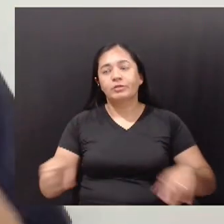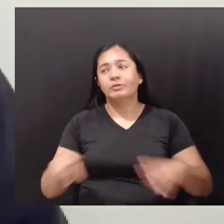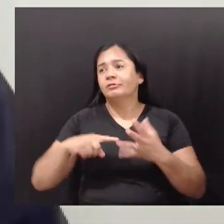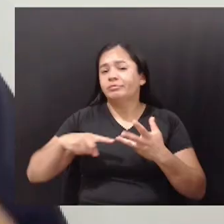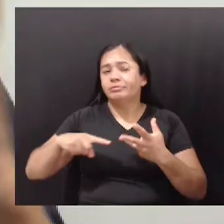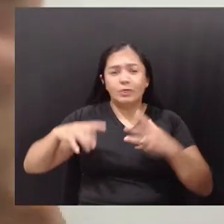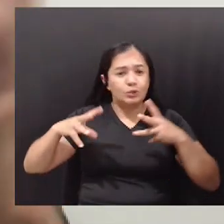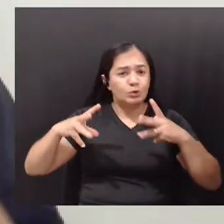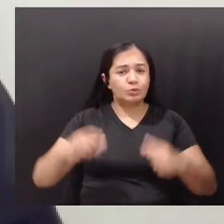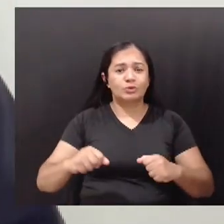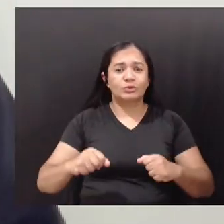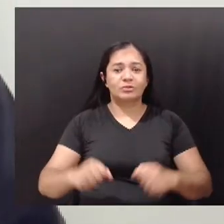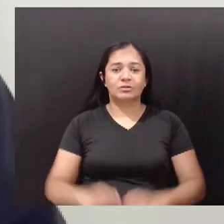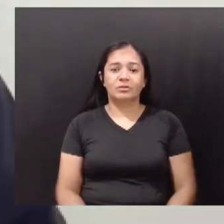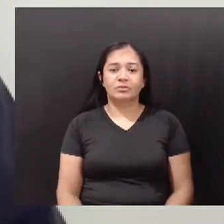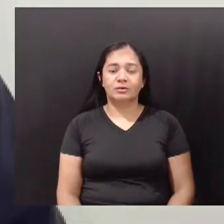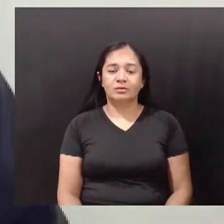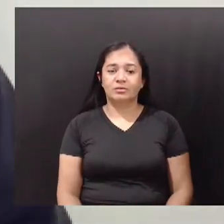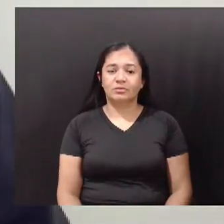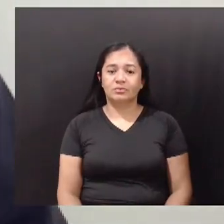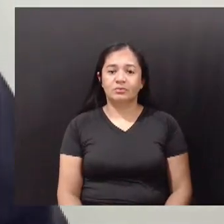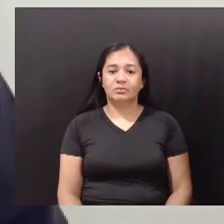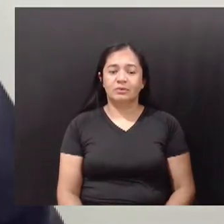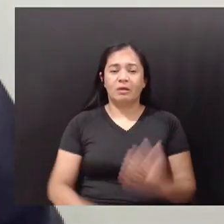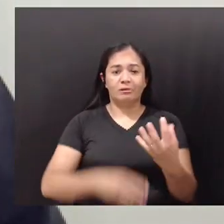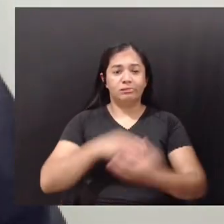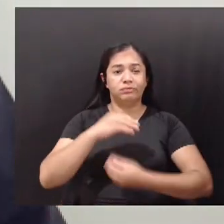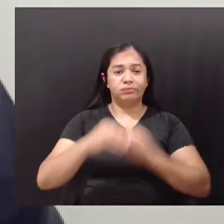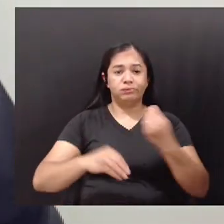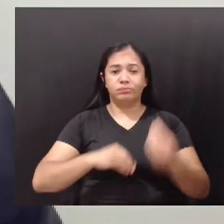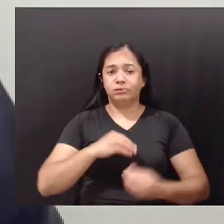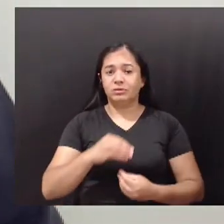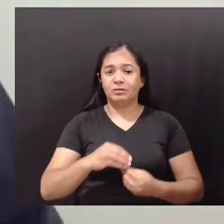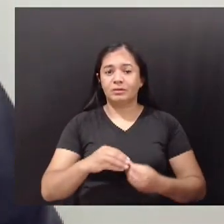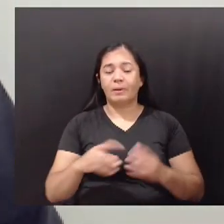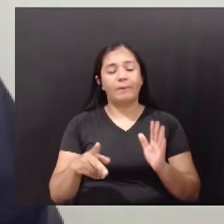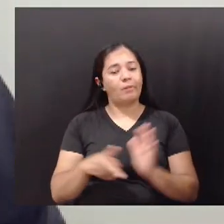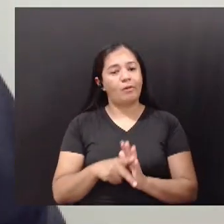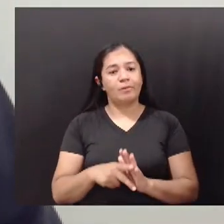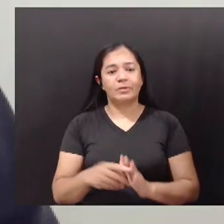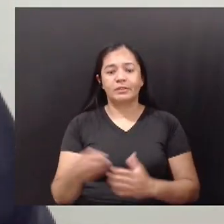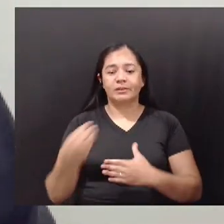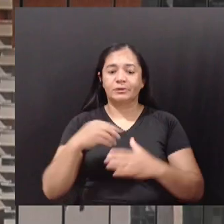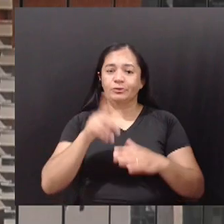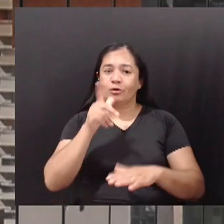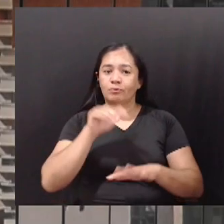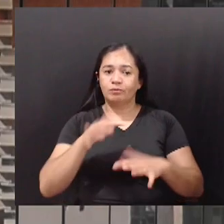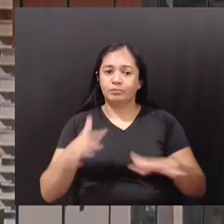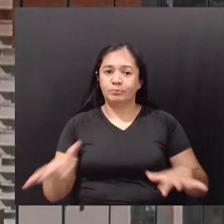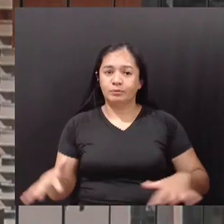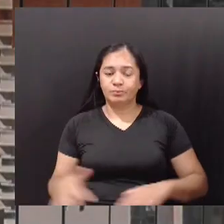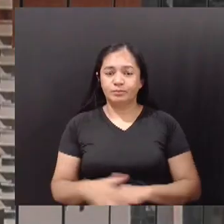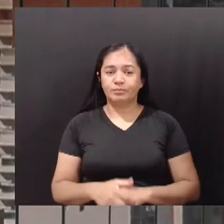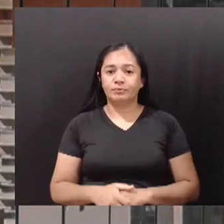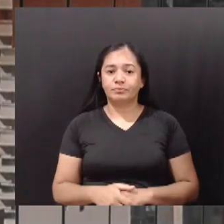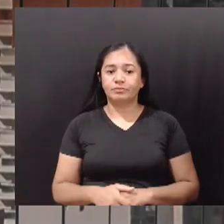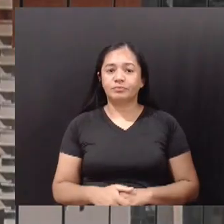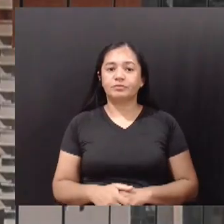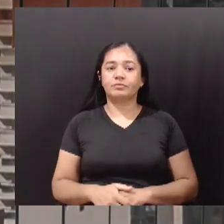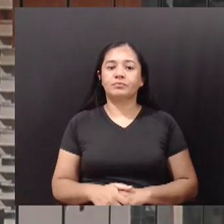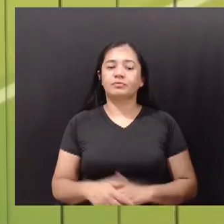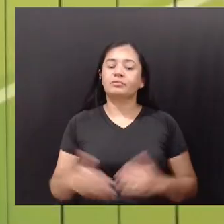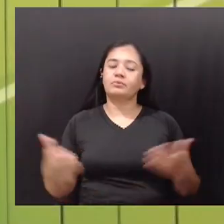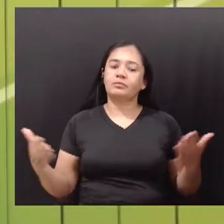é isso, é um desbalanceamento mesmo da cadeia trófica que acontece nos mares. Agora eu vou,